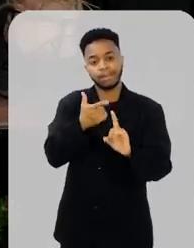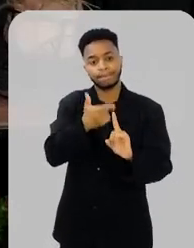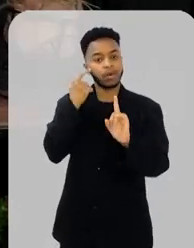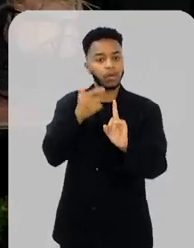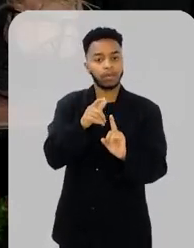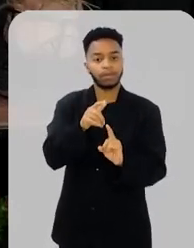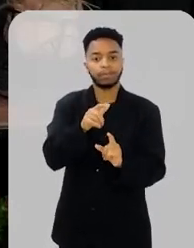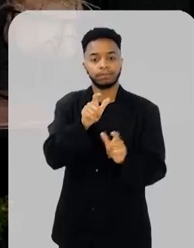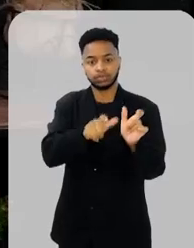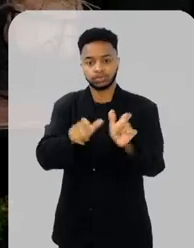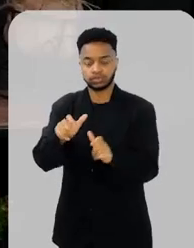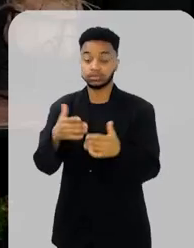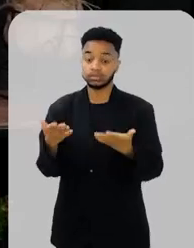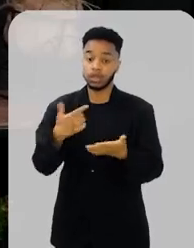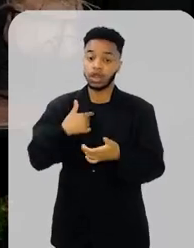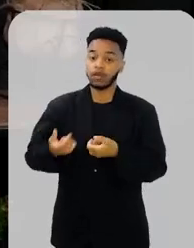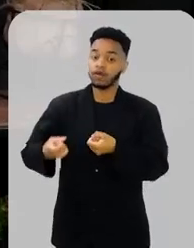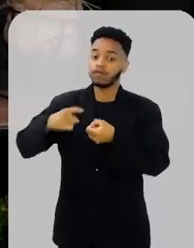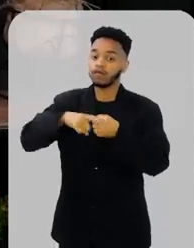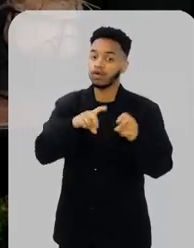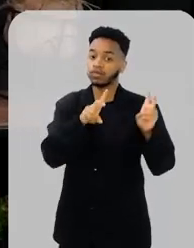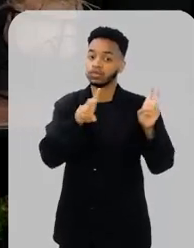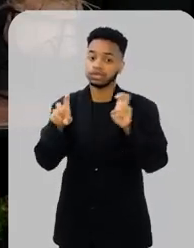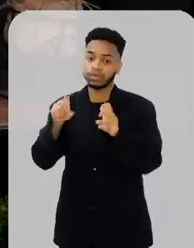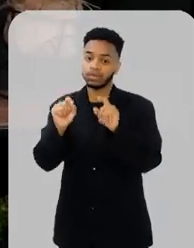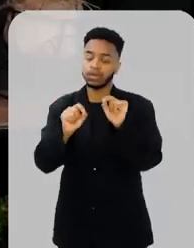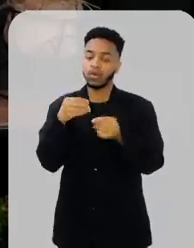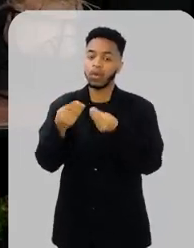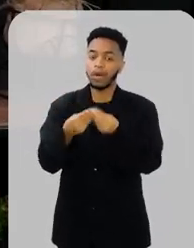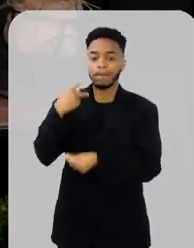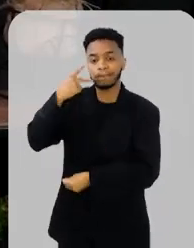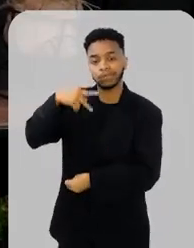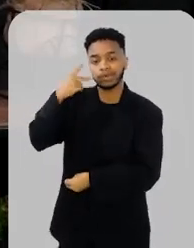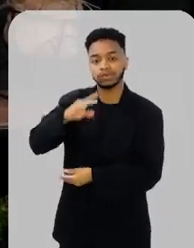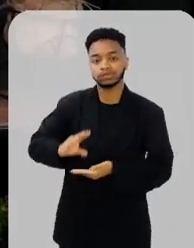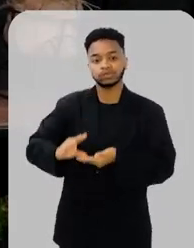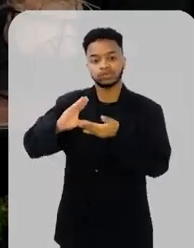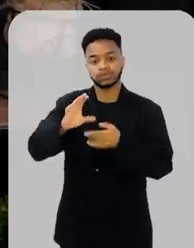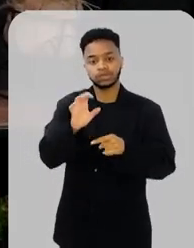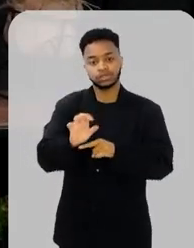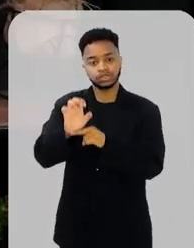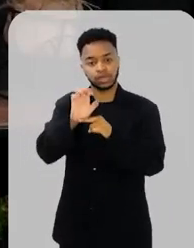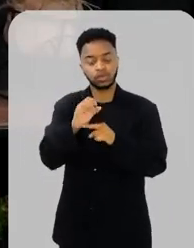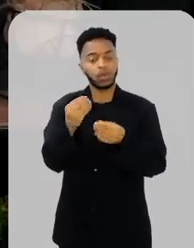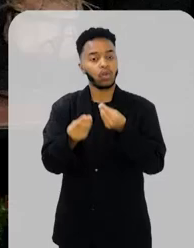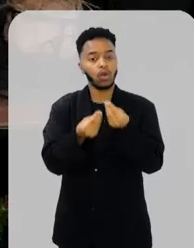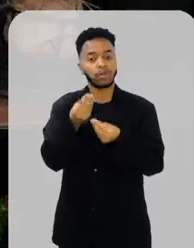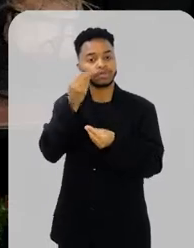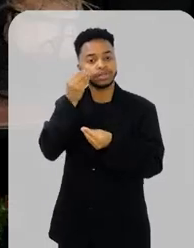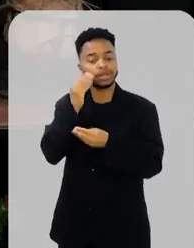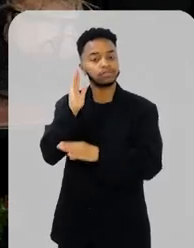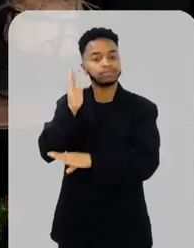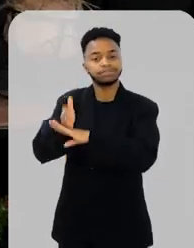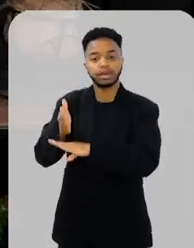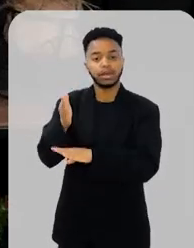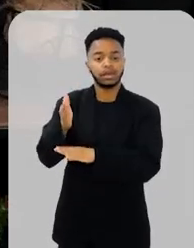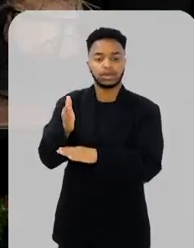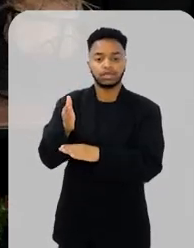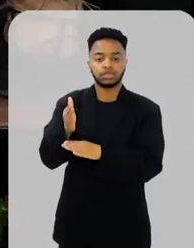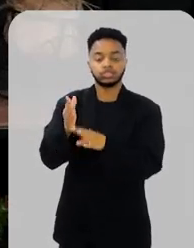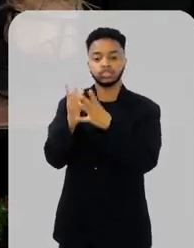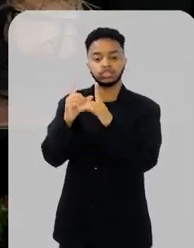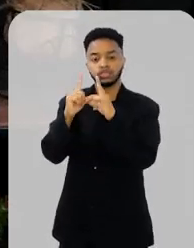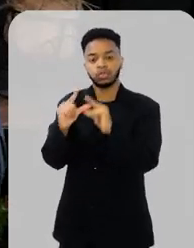queria retornar contigo, trazendo mais uma vez essa questão dessa política do Conselho Estadual do enfrentamento